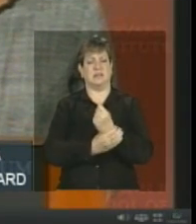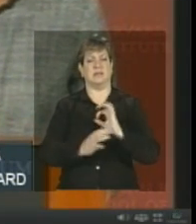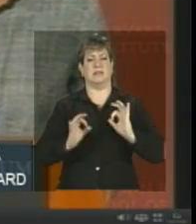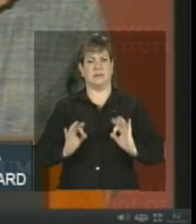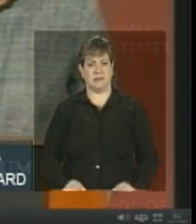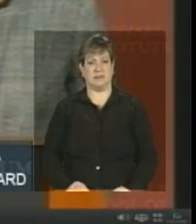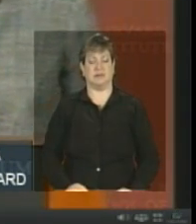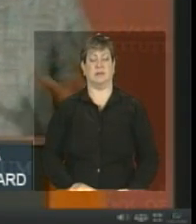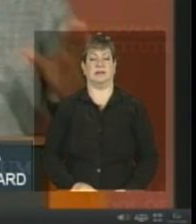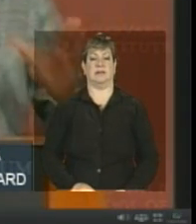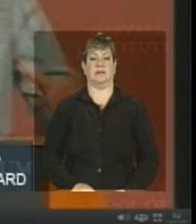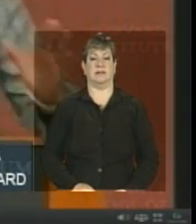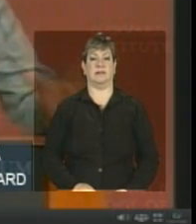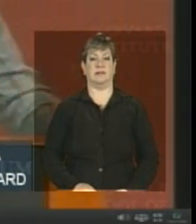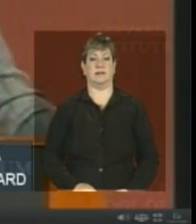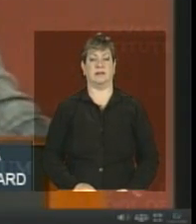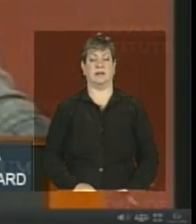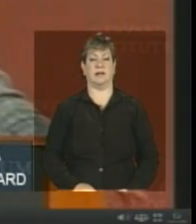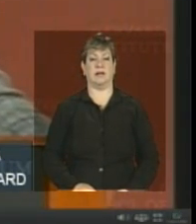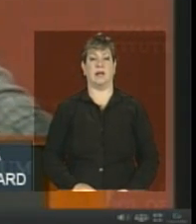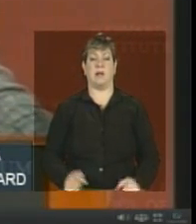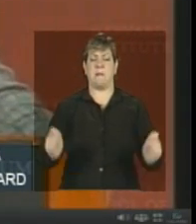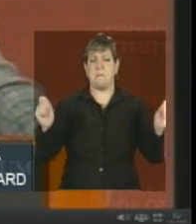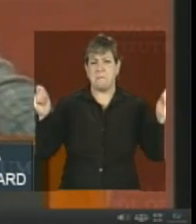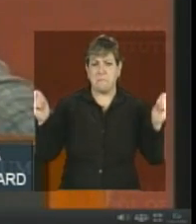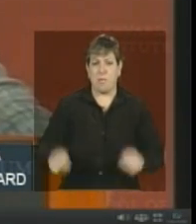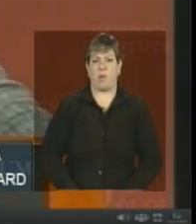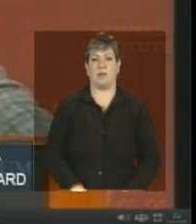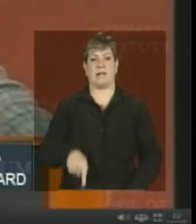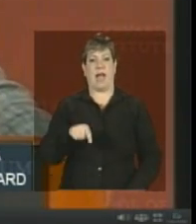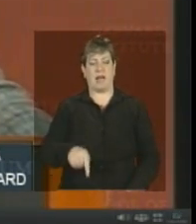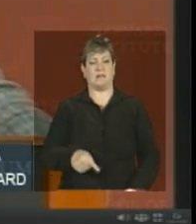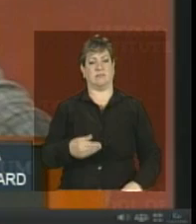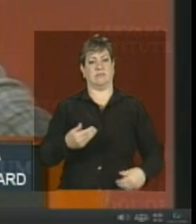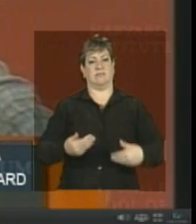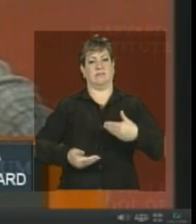que seja possível